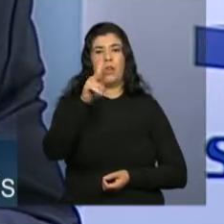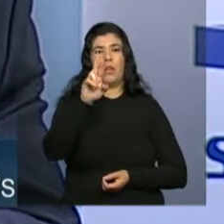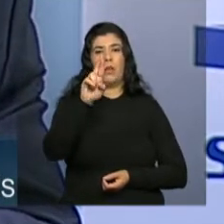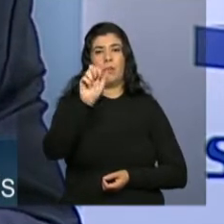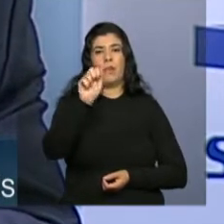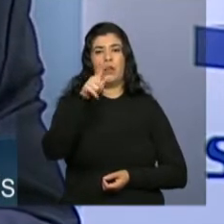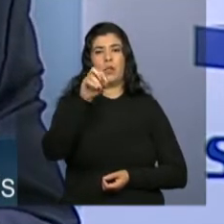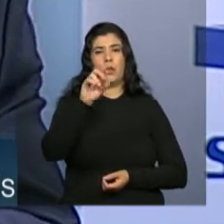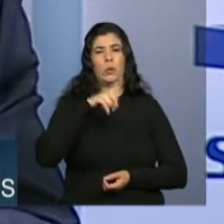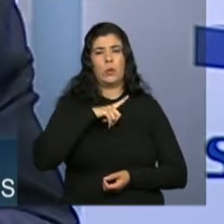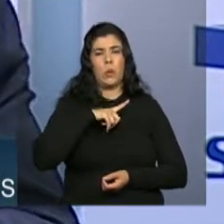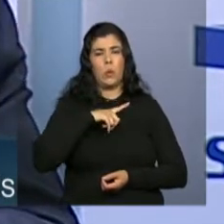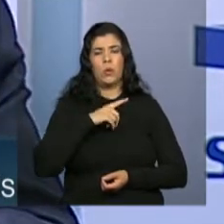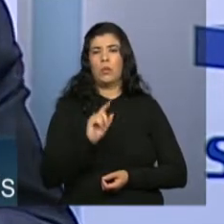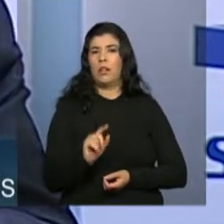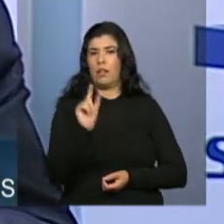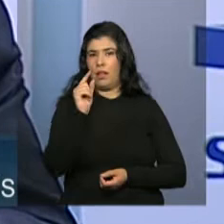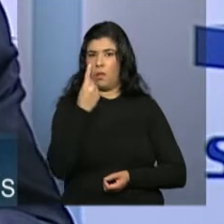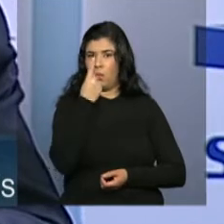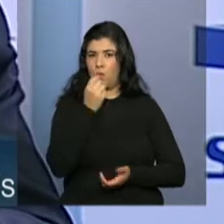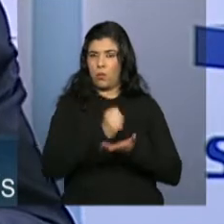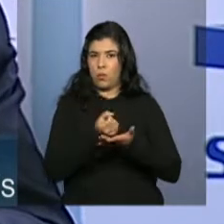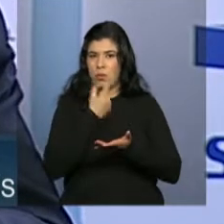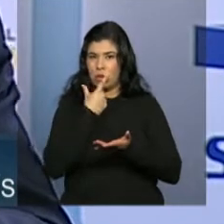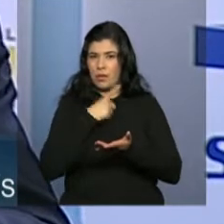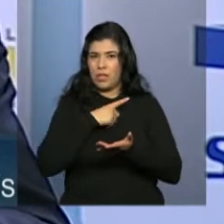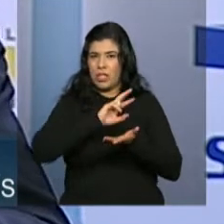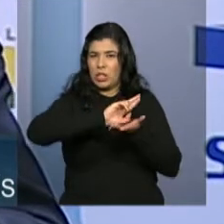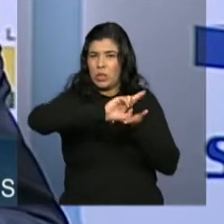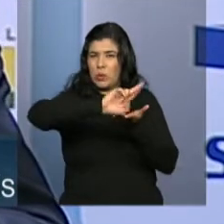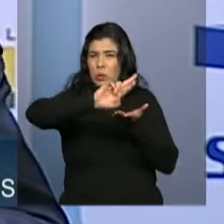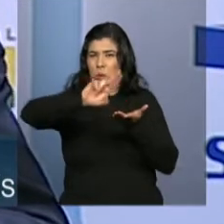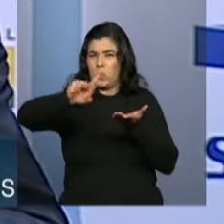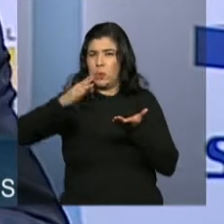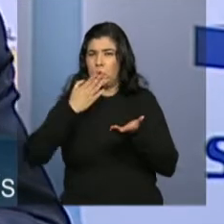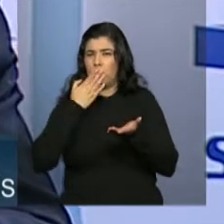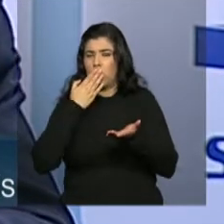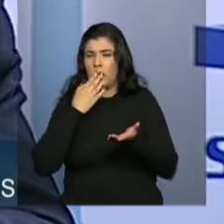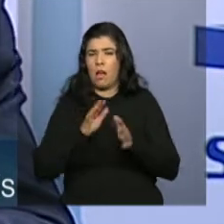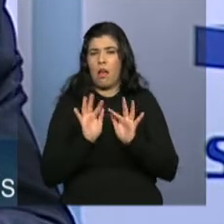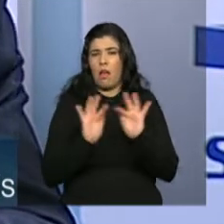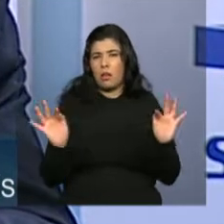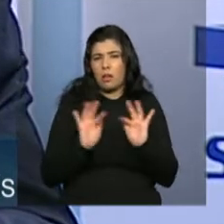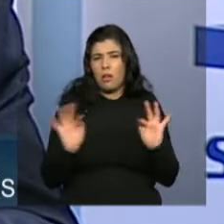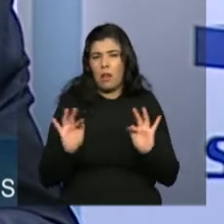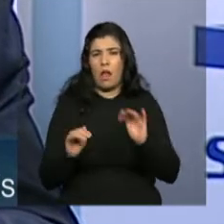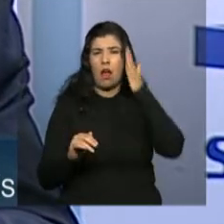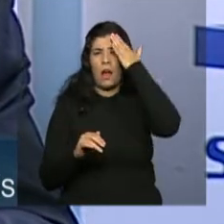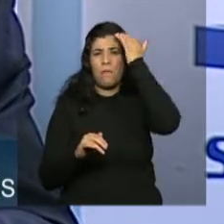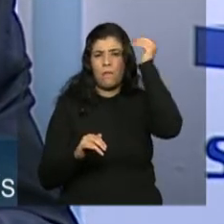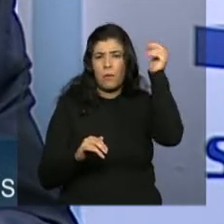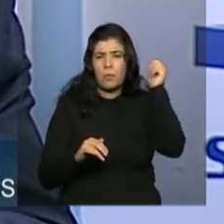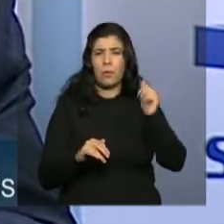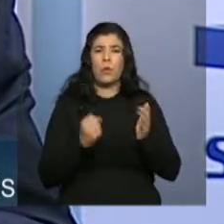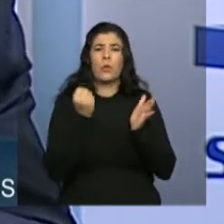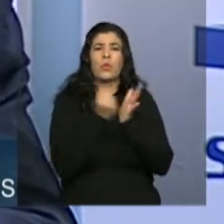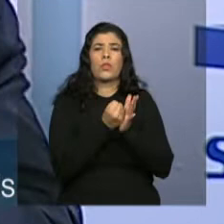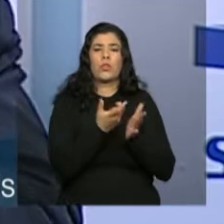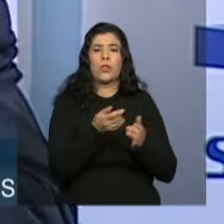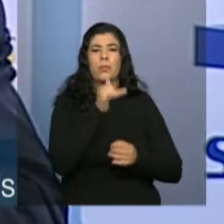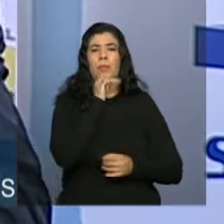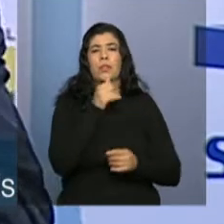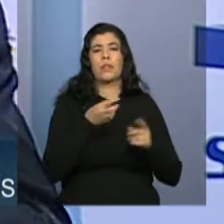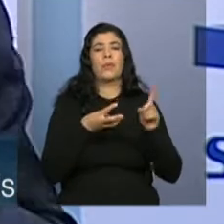tem várias marcas é de marca de referência tem genérico tem firme lá tem de todo tipo ou